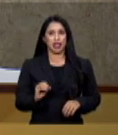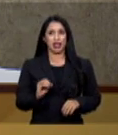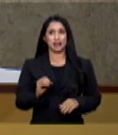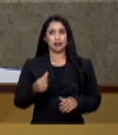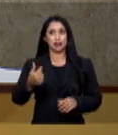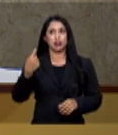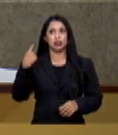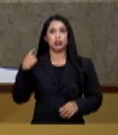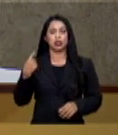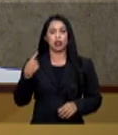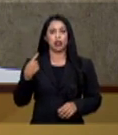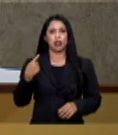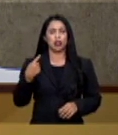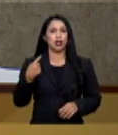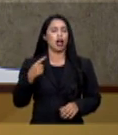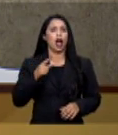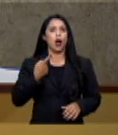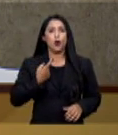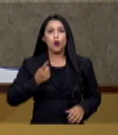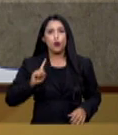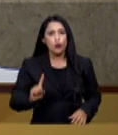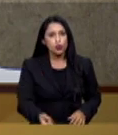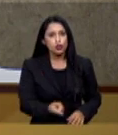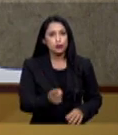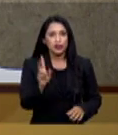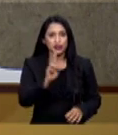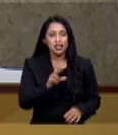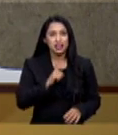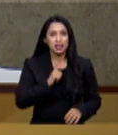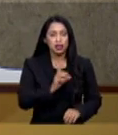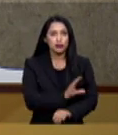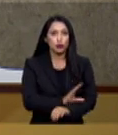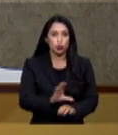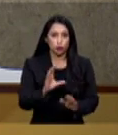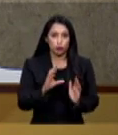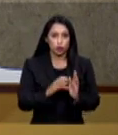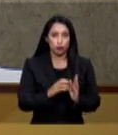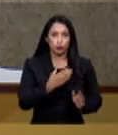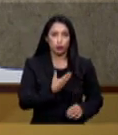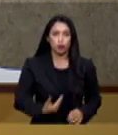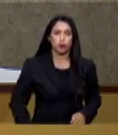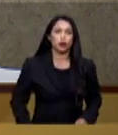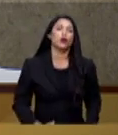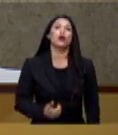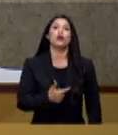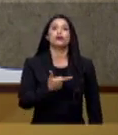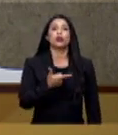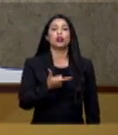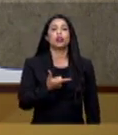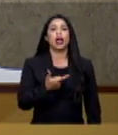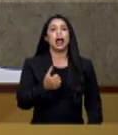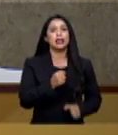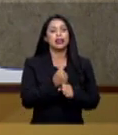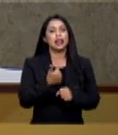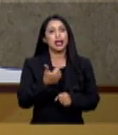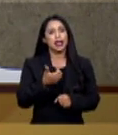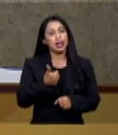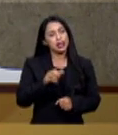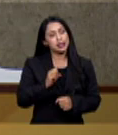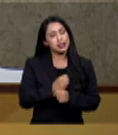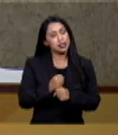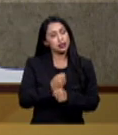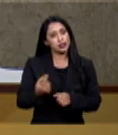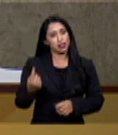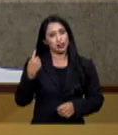concurso tem 11 anos e continua a fazer contratações temporárias. Como bem assinalado pelo SINDI